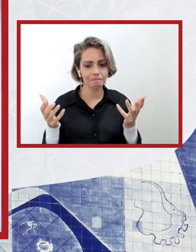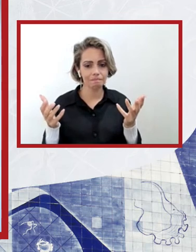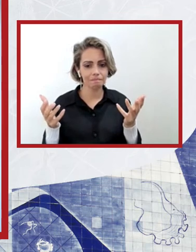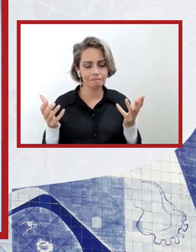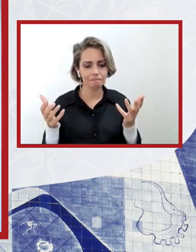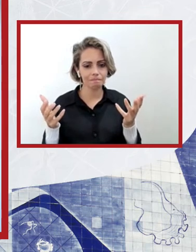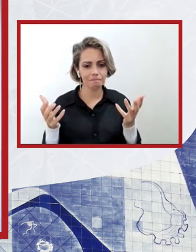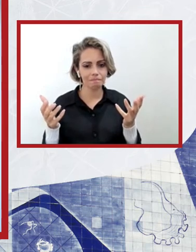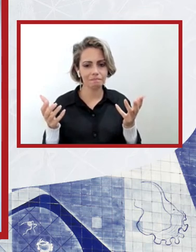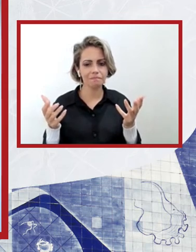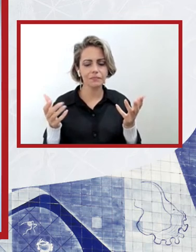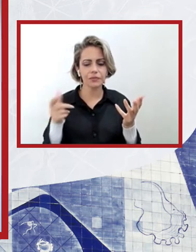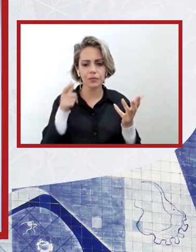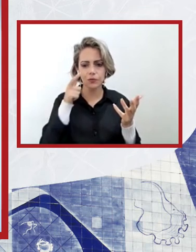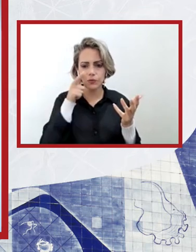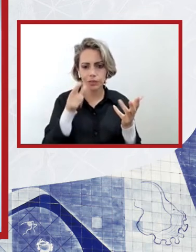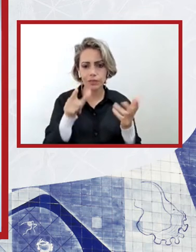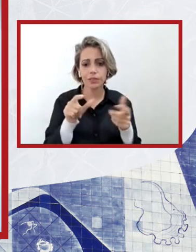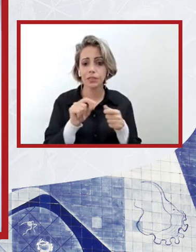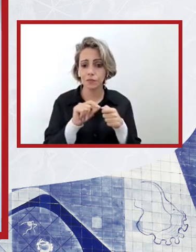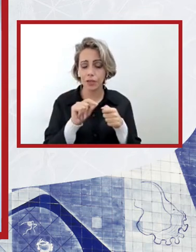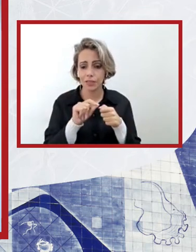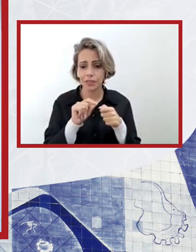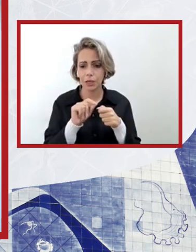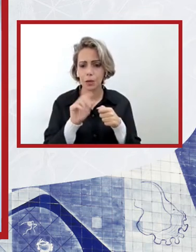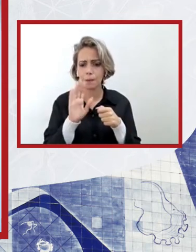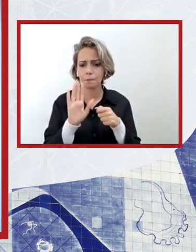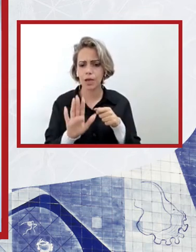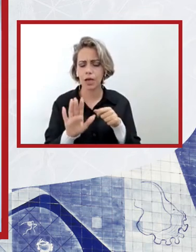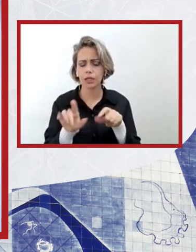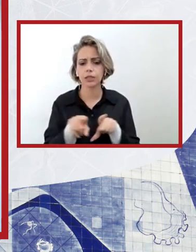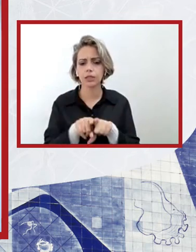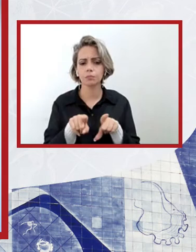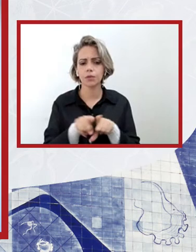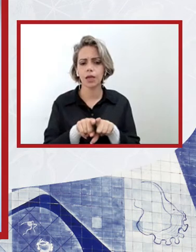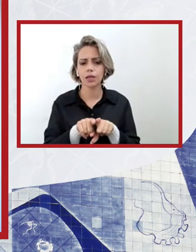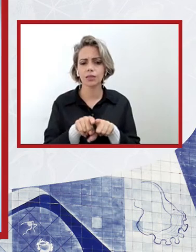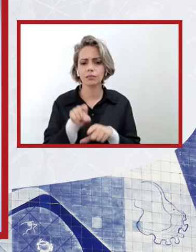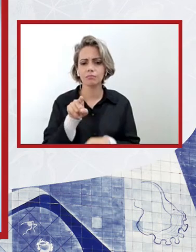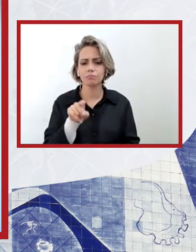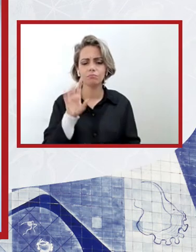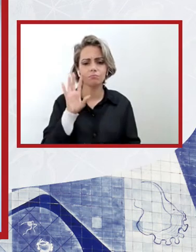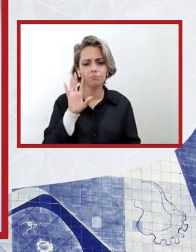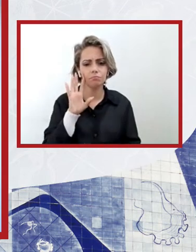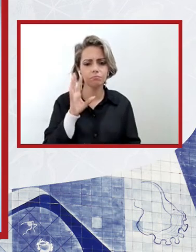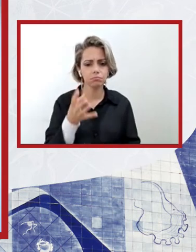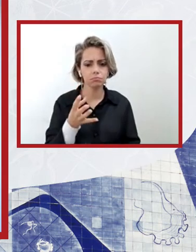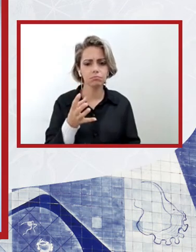iam conseguindo fazer. Só que também, nessas situações,